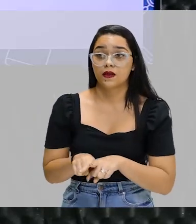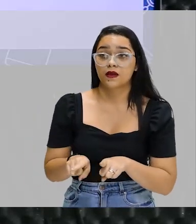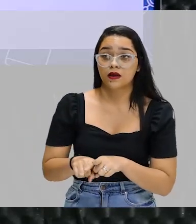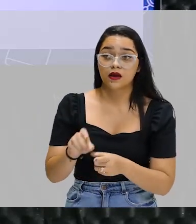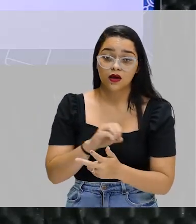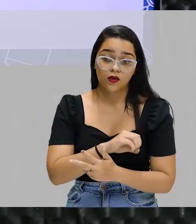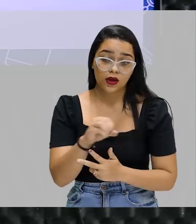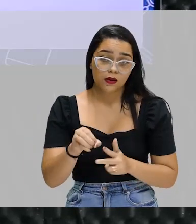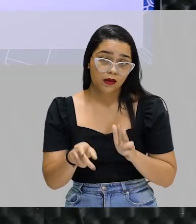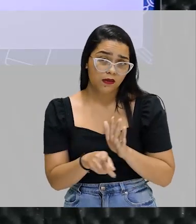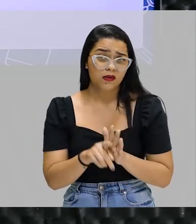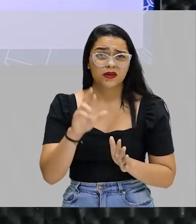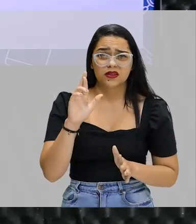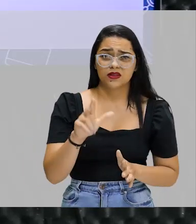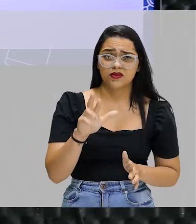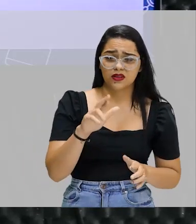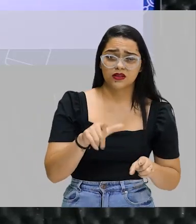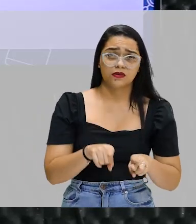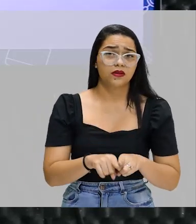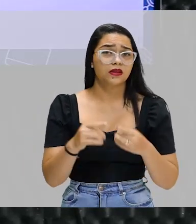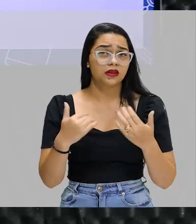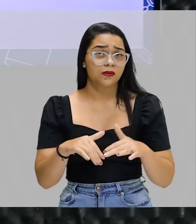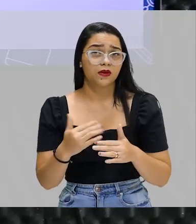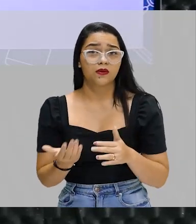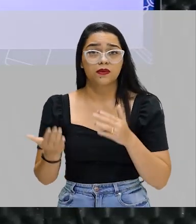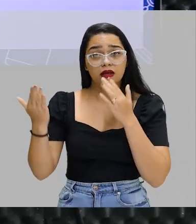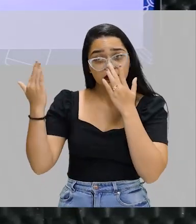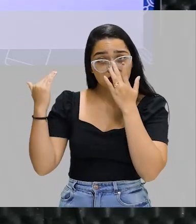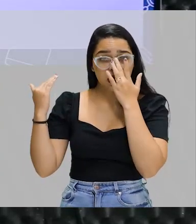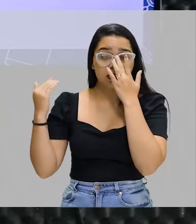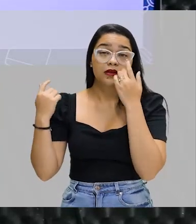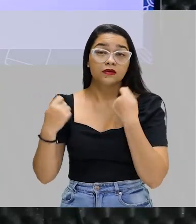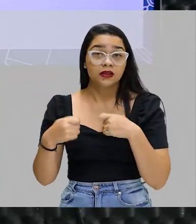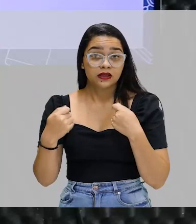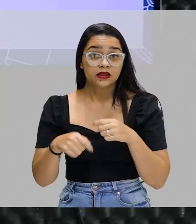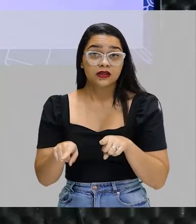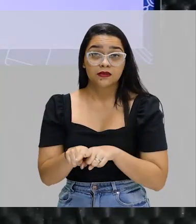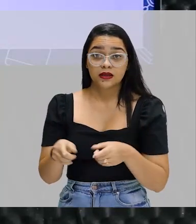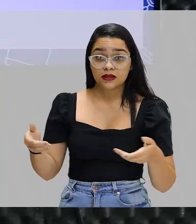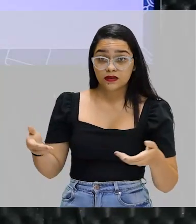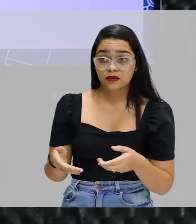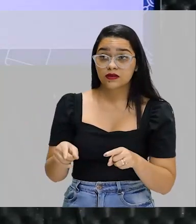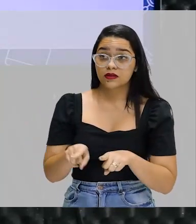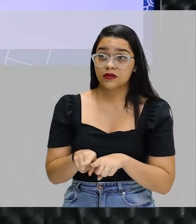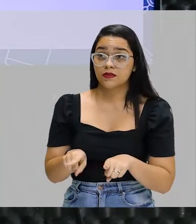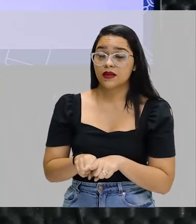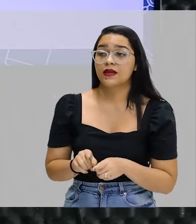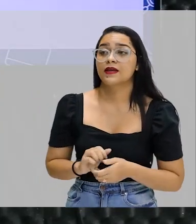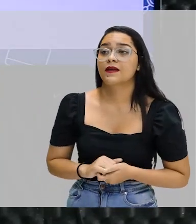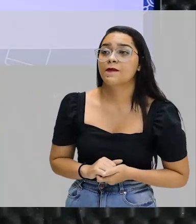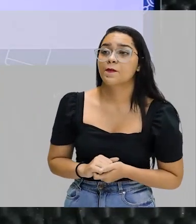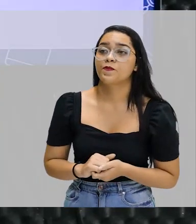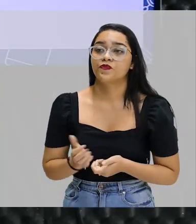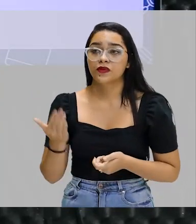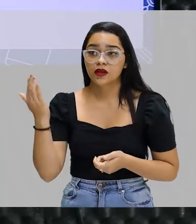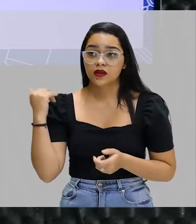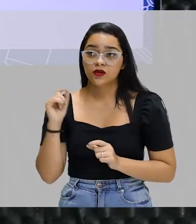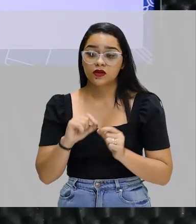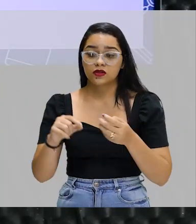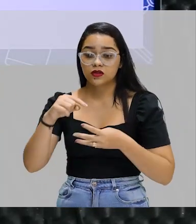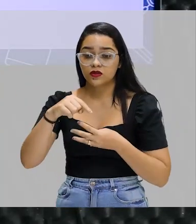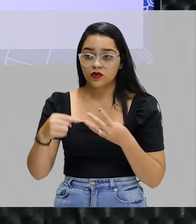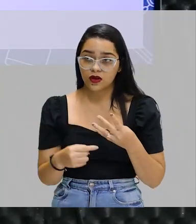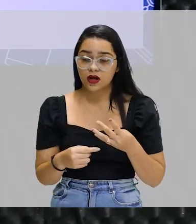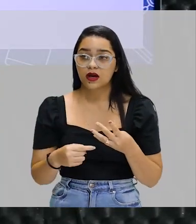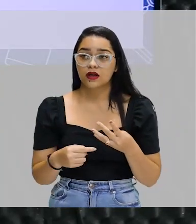UEMA, falando dessa diferença da prova do ano passado, e a gente tem que considerar a prova desse ano, por exemplo, para ver, ano passado foram